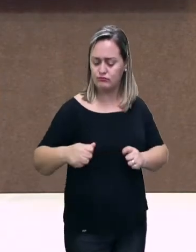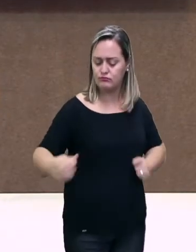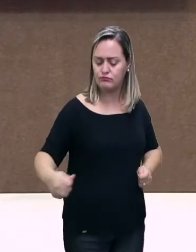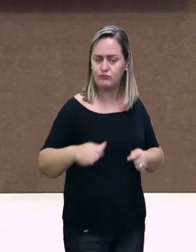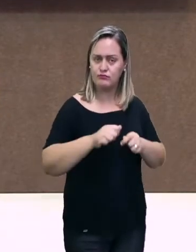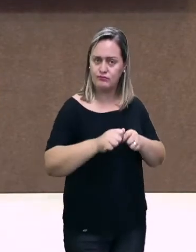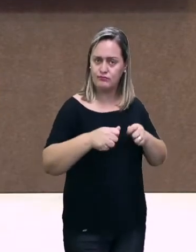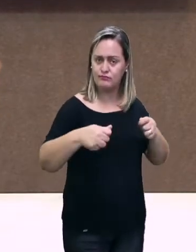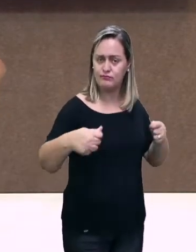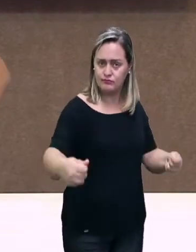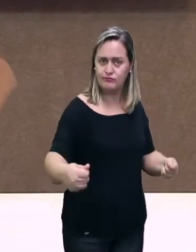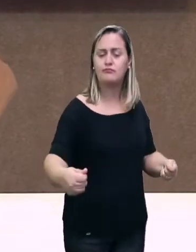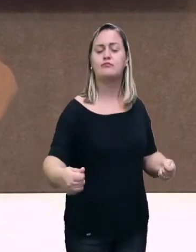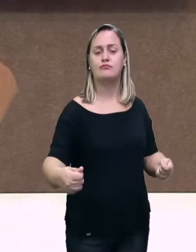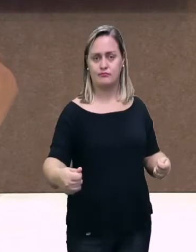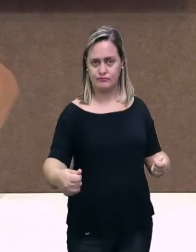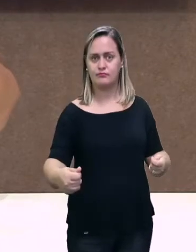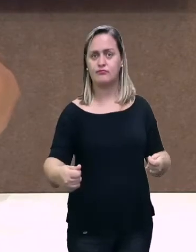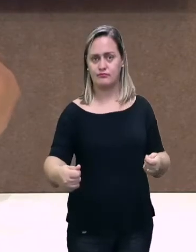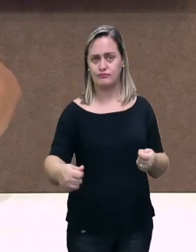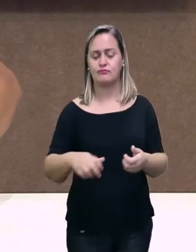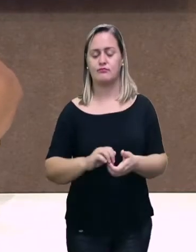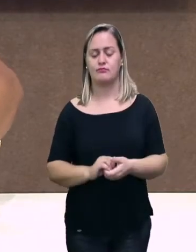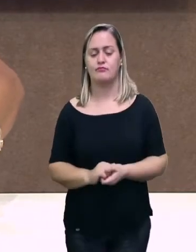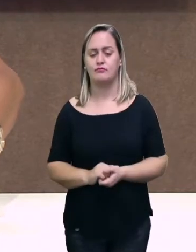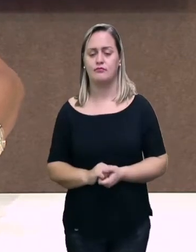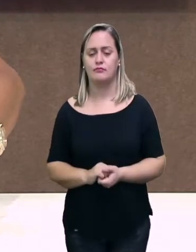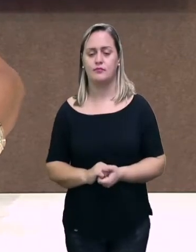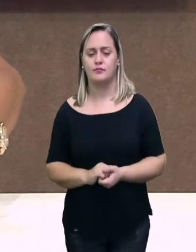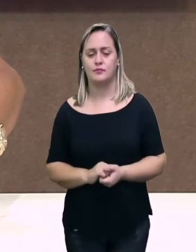Aí você pode ir passando em tudo, dessa maneira.